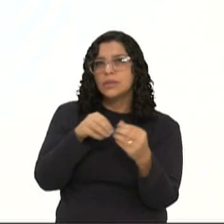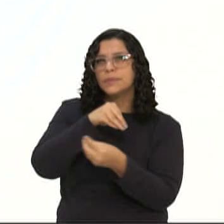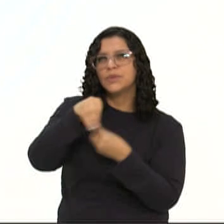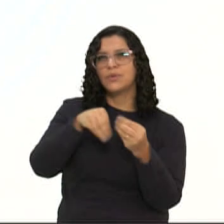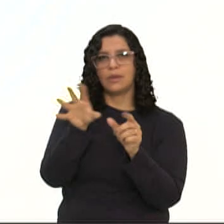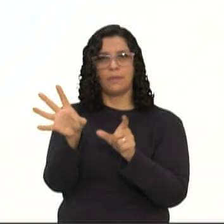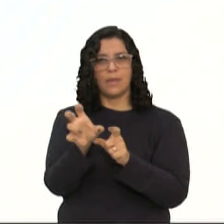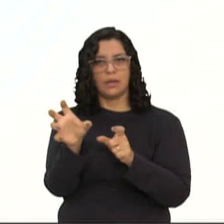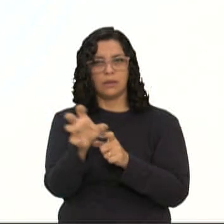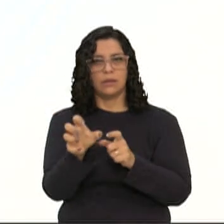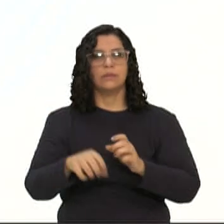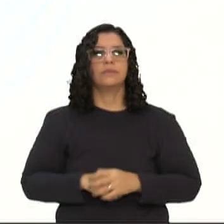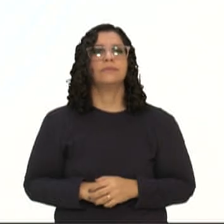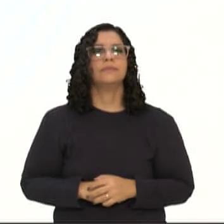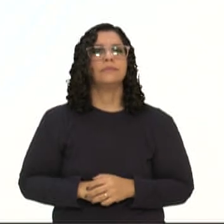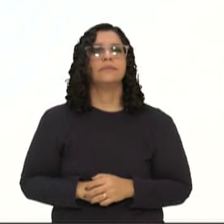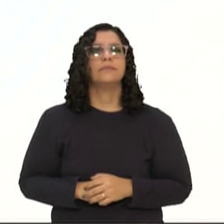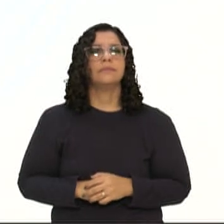eletromagnética.